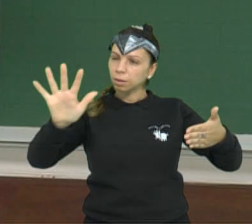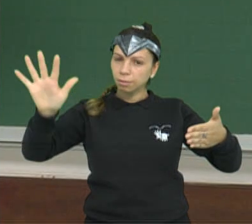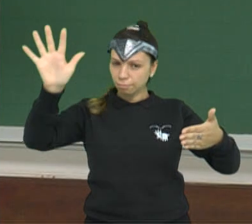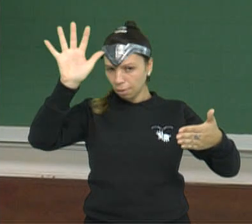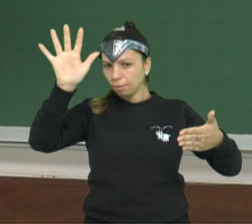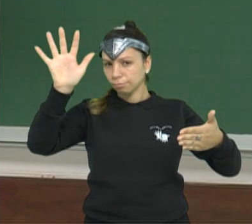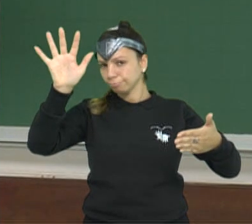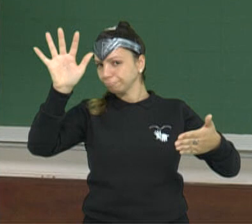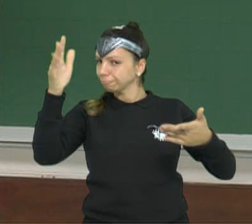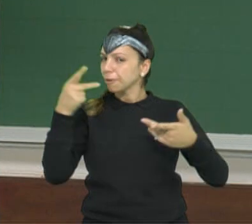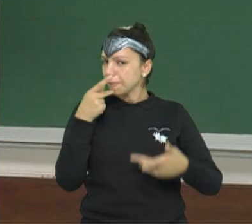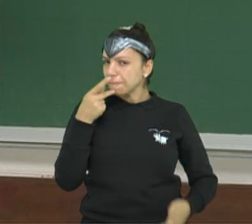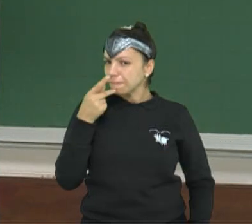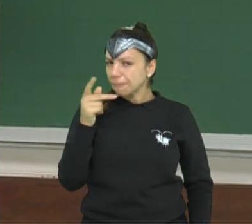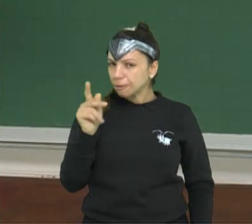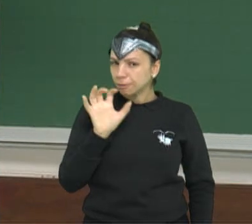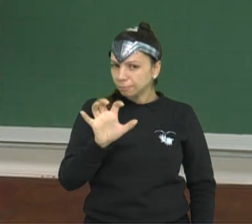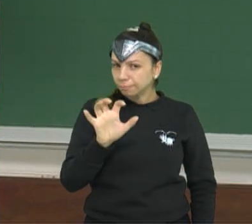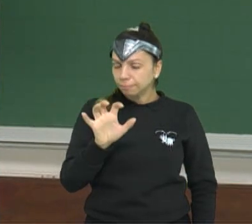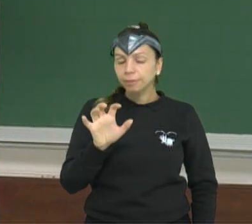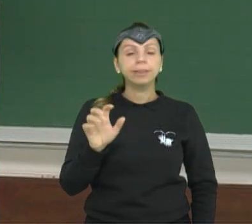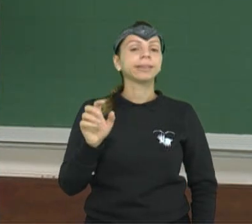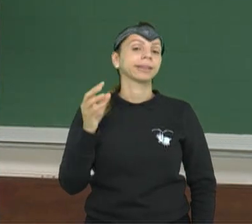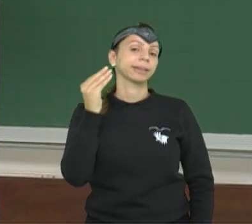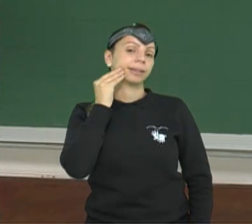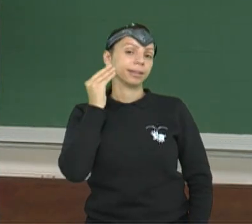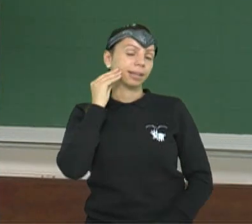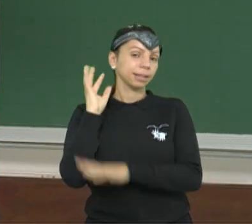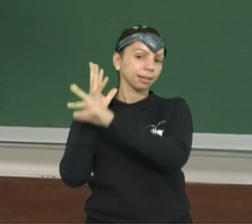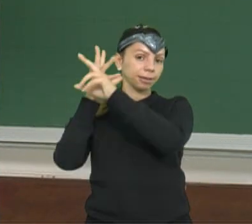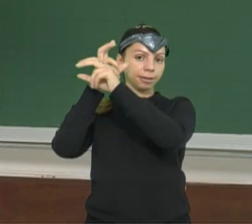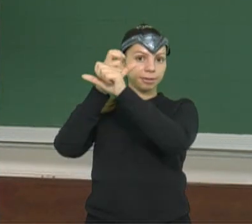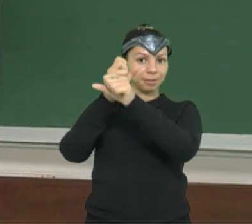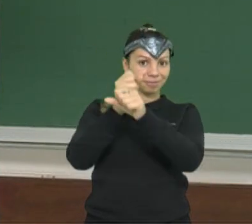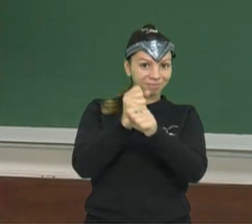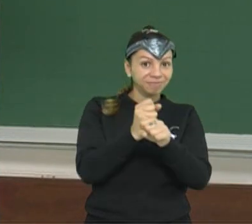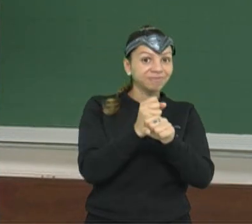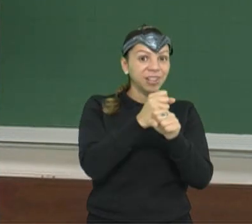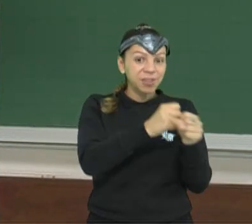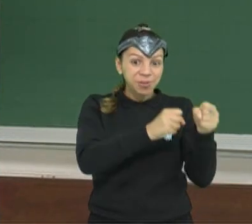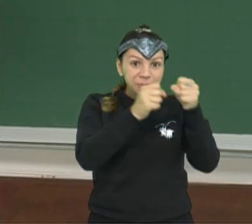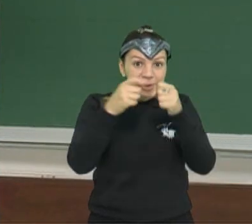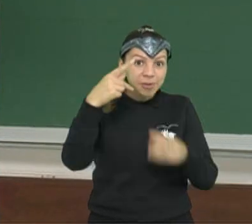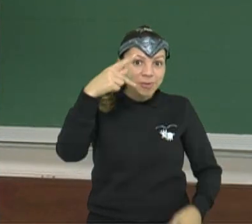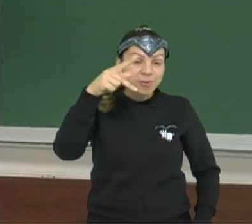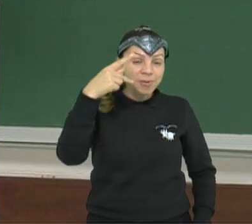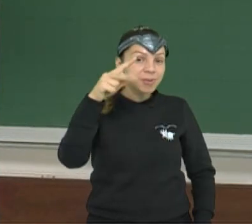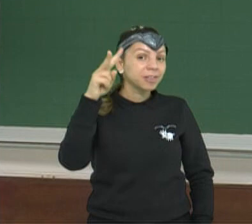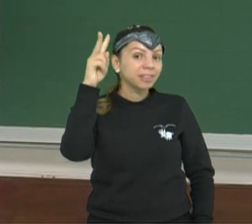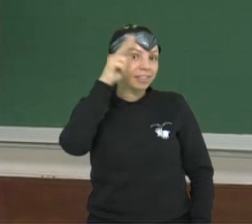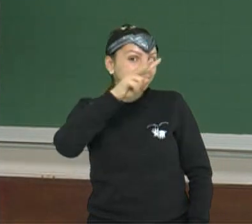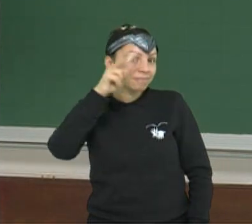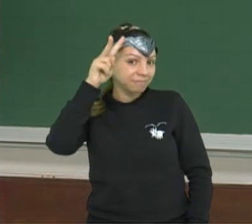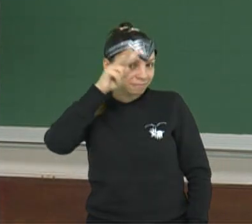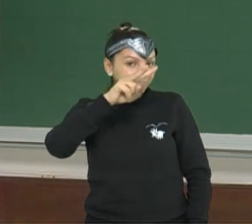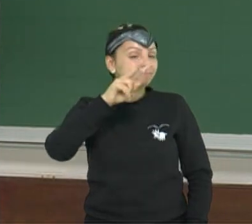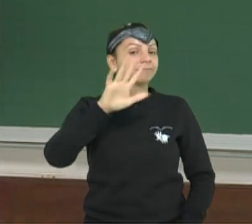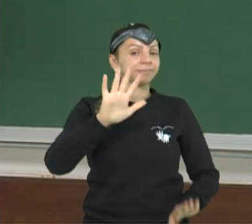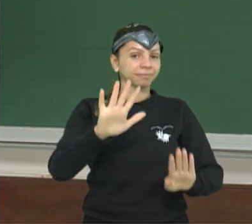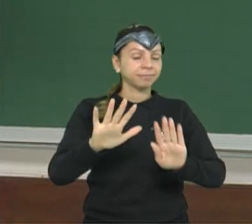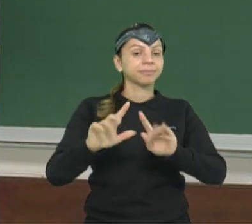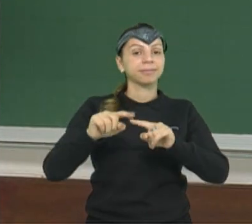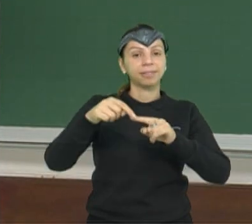Será que ele falou isso? Tenta relembrar lá, usa aquele superpoder da lembrança